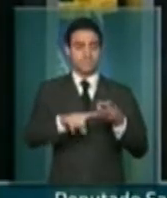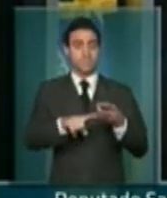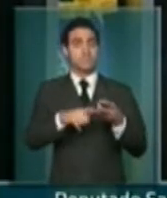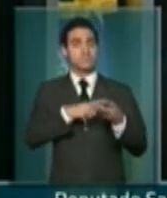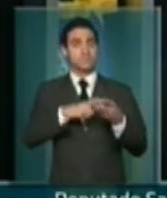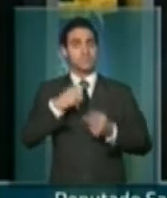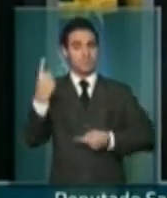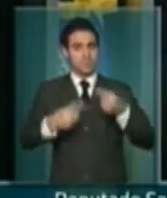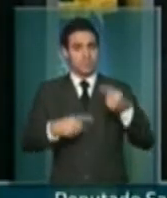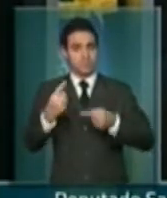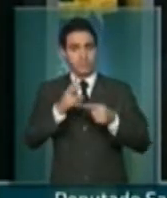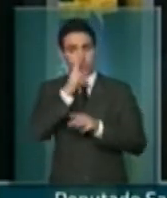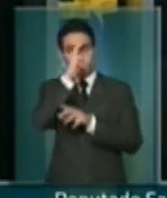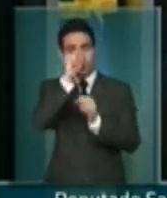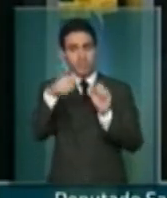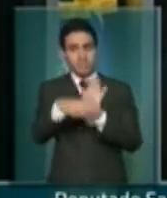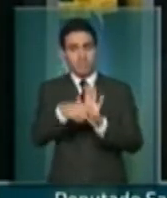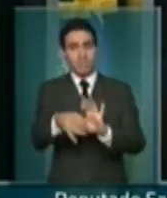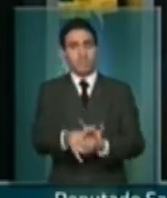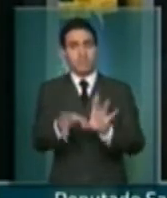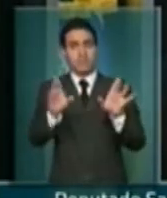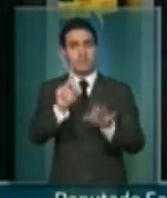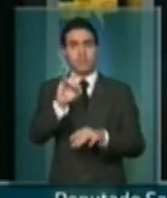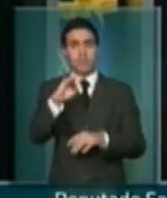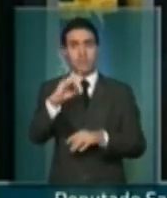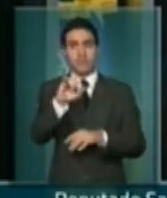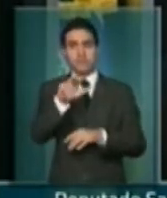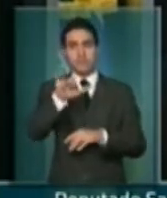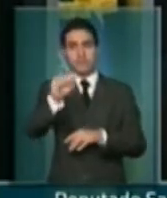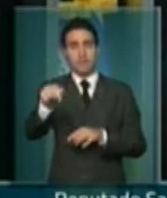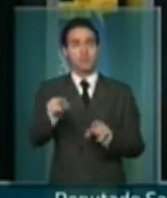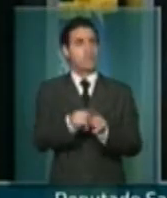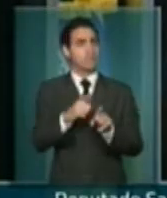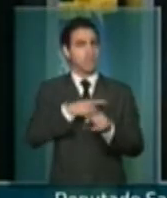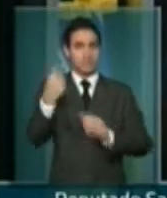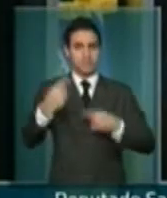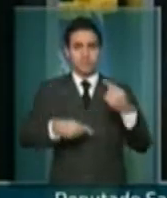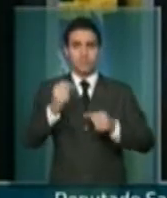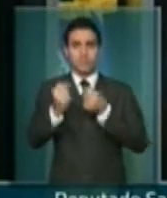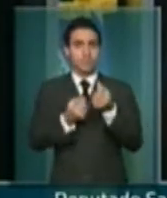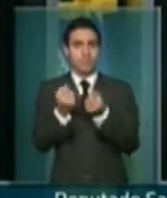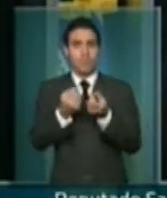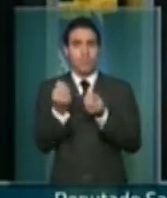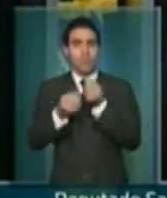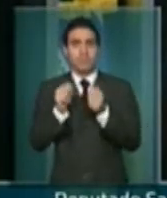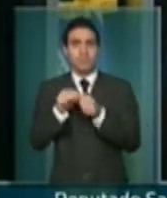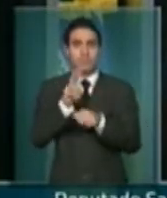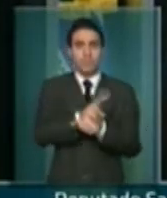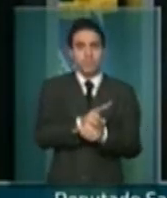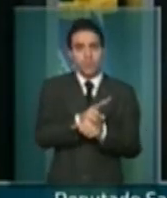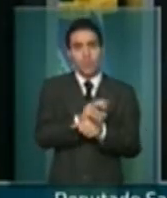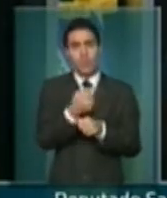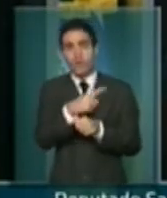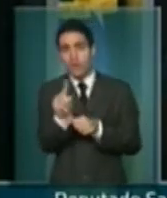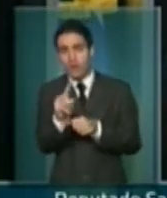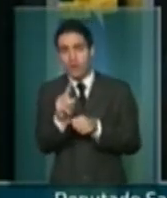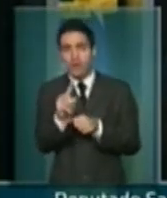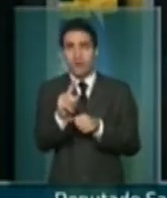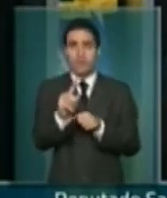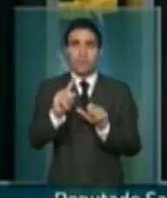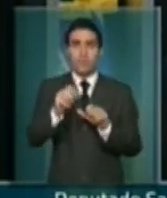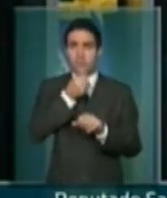discute fortalecimento da democracia, em que se discute meios de controle ou não controle da